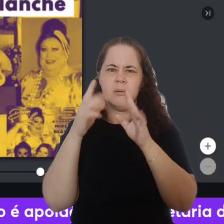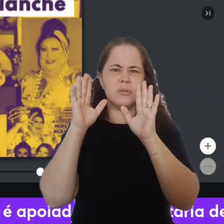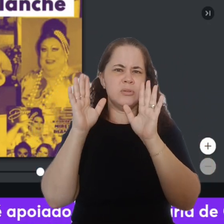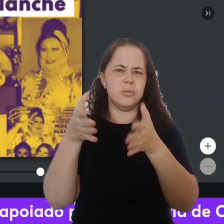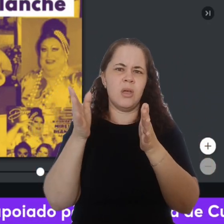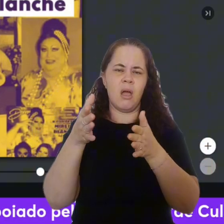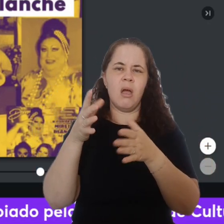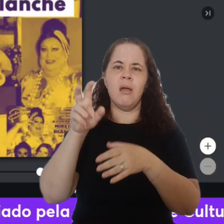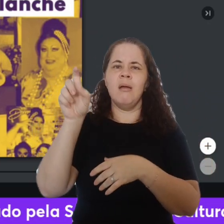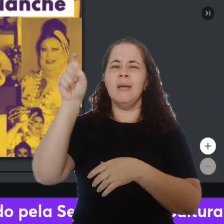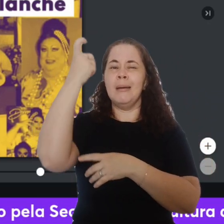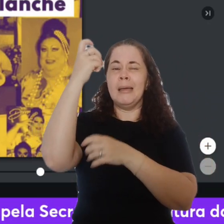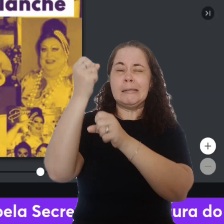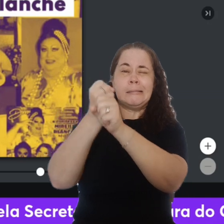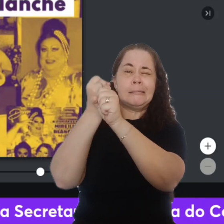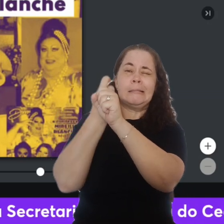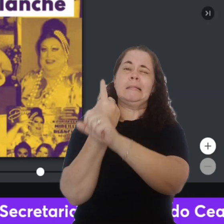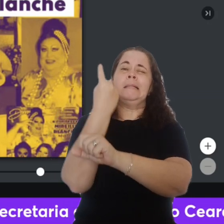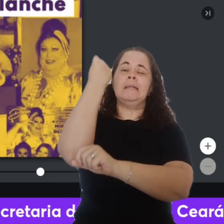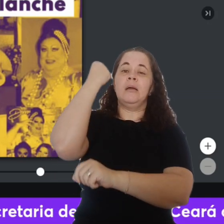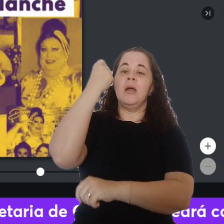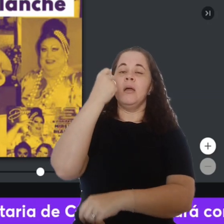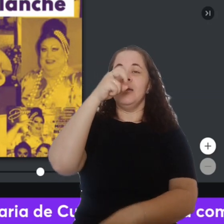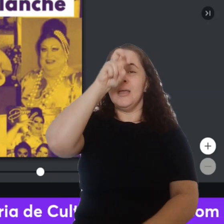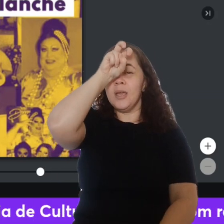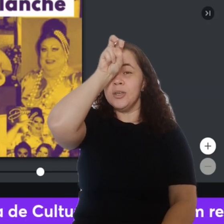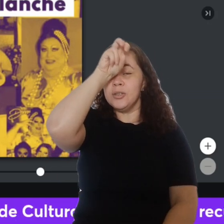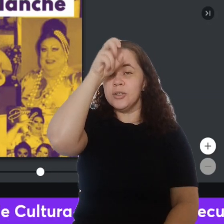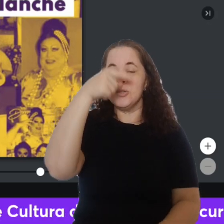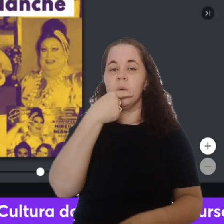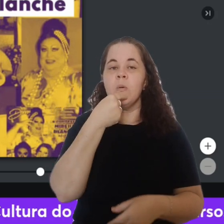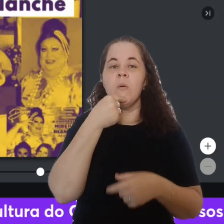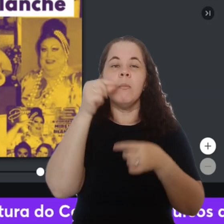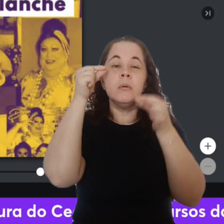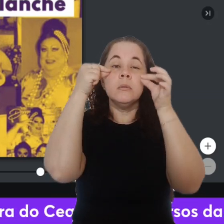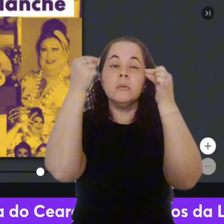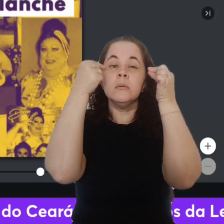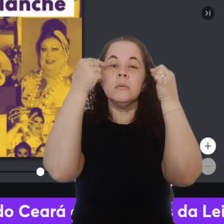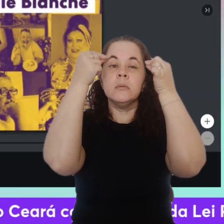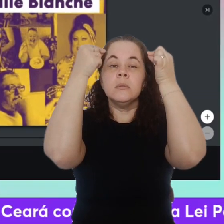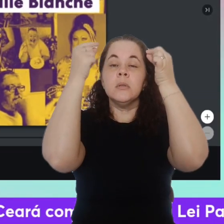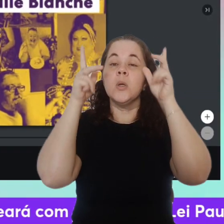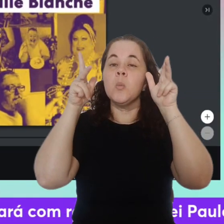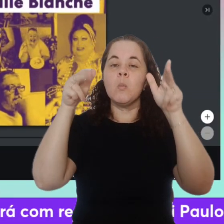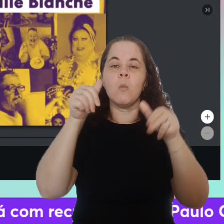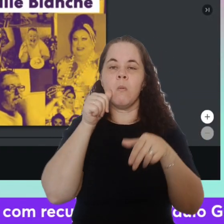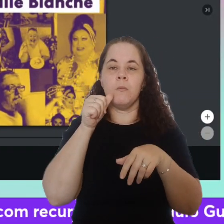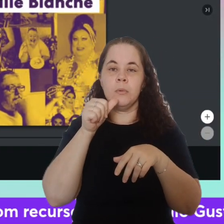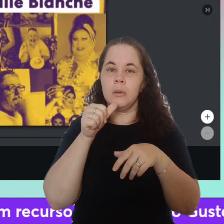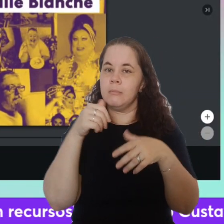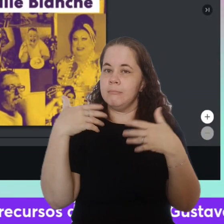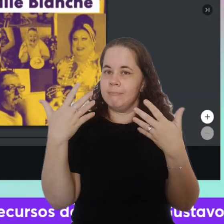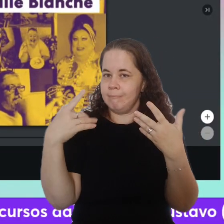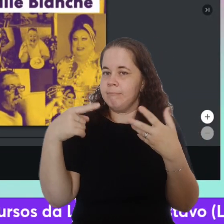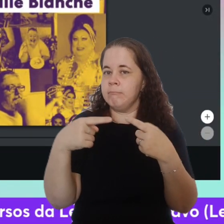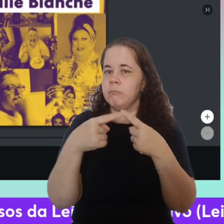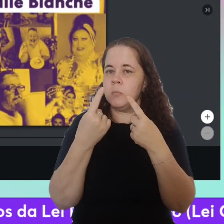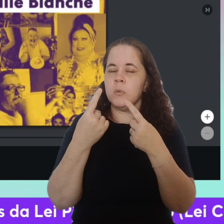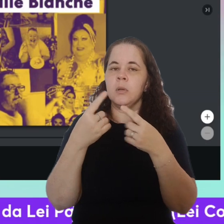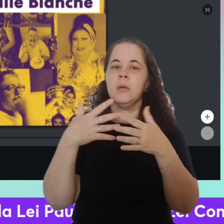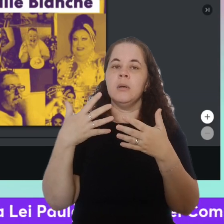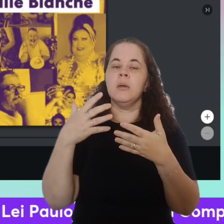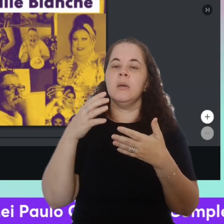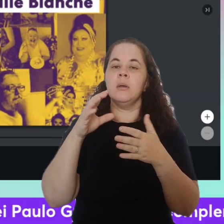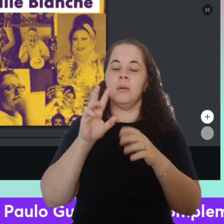o Egito, quando os homens se maquiavam igual às mulheres. Então, assim, a Condessa é uma forma completa